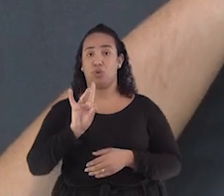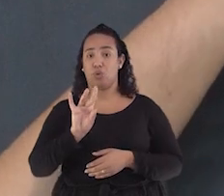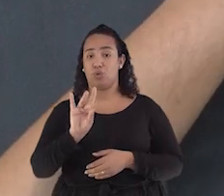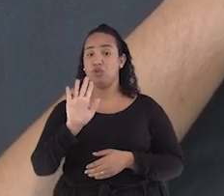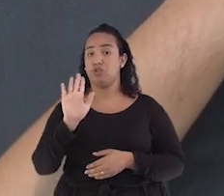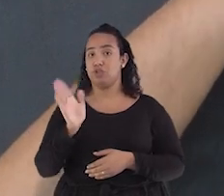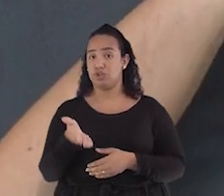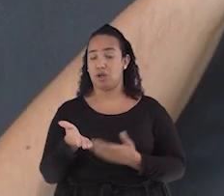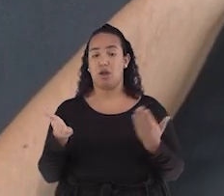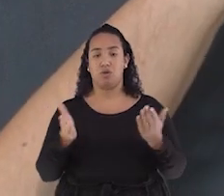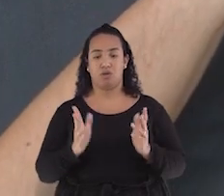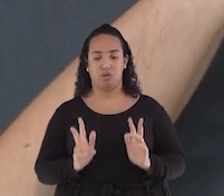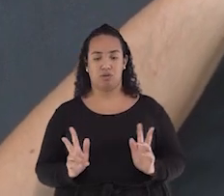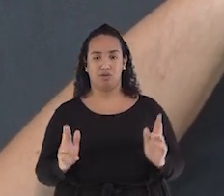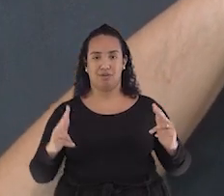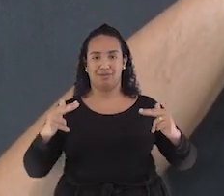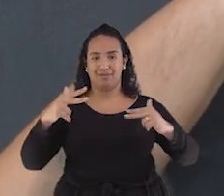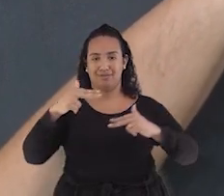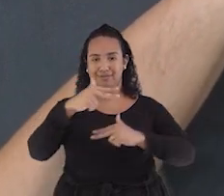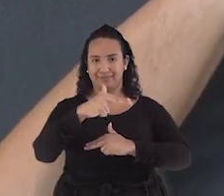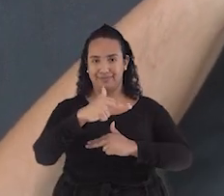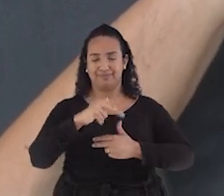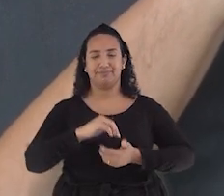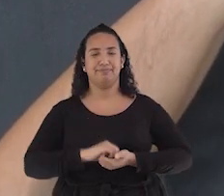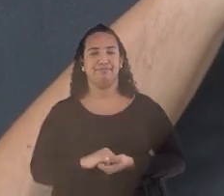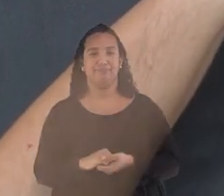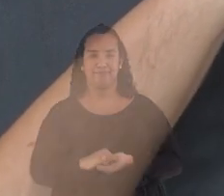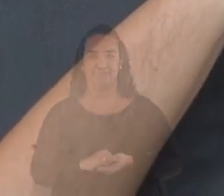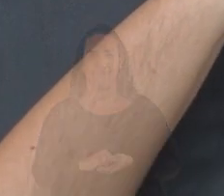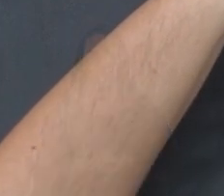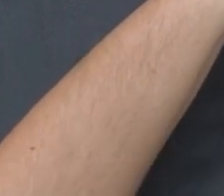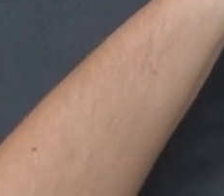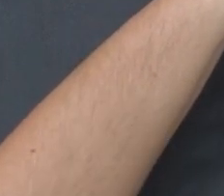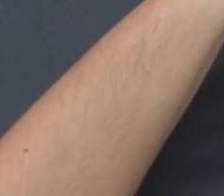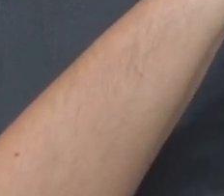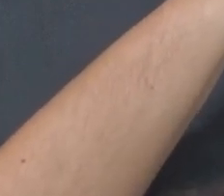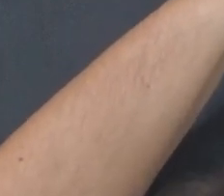Agora que nós colamos, eu vou cortar aqui os excessos do papelão.